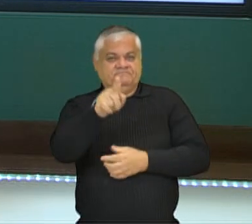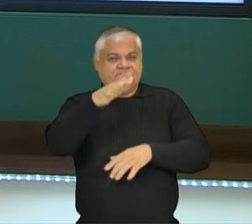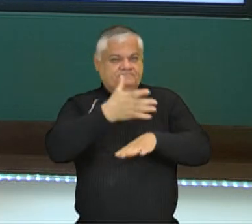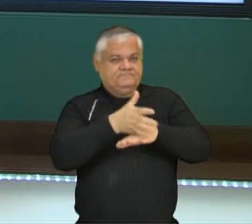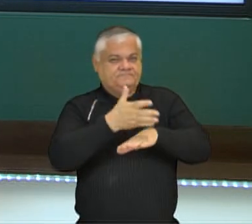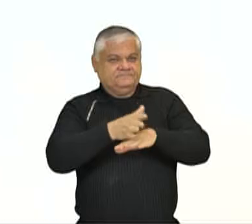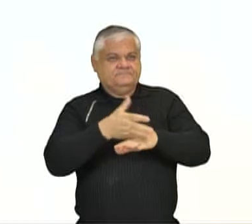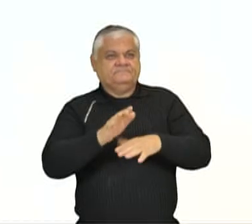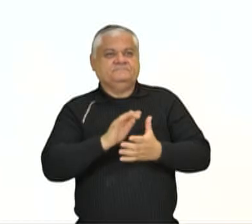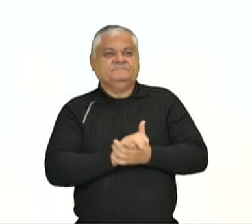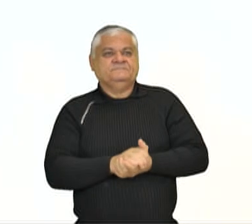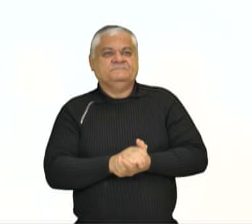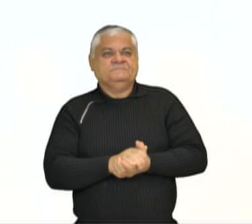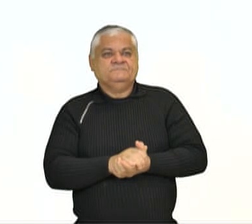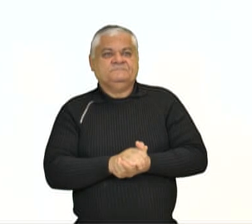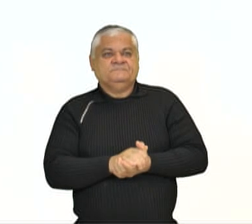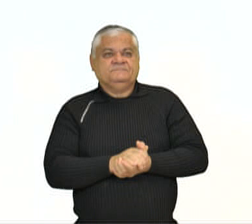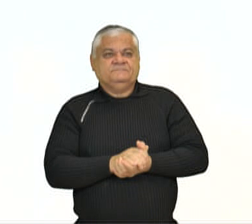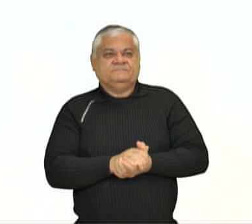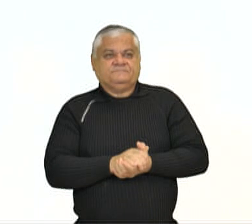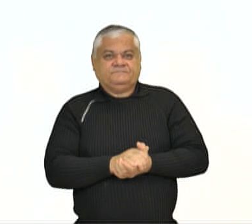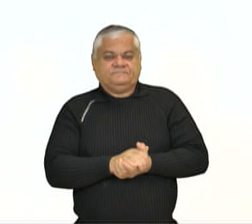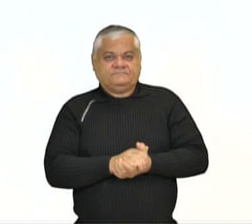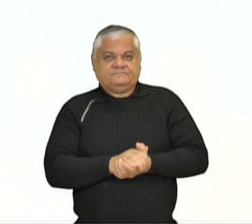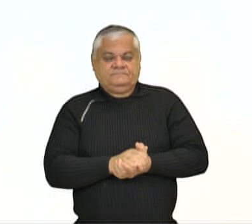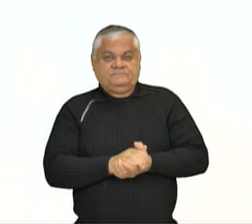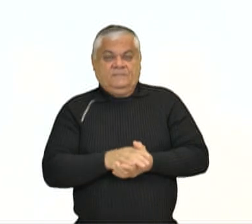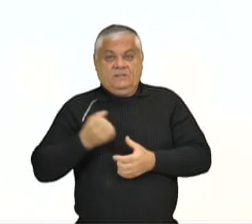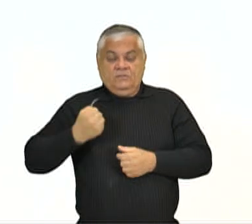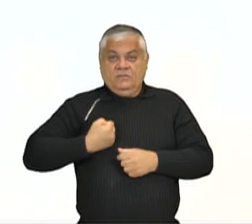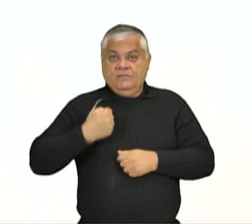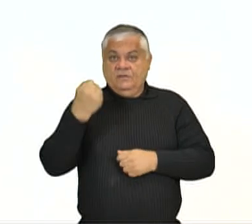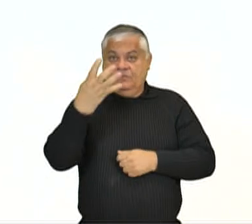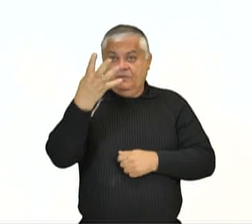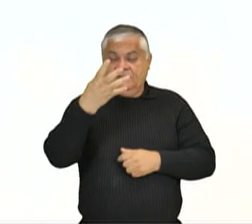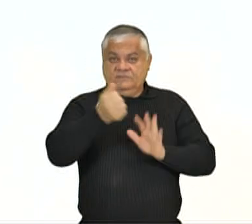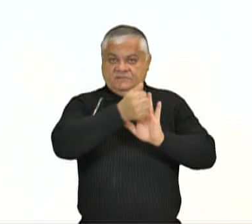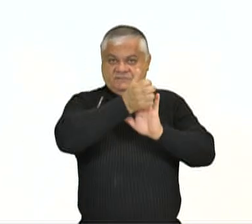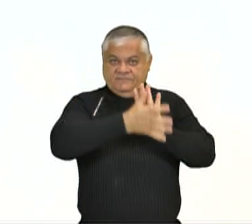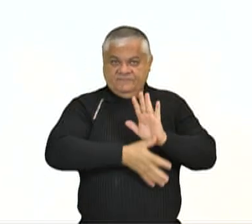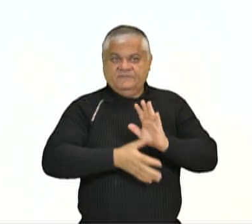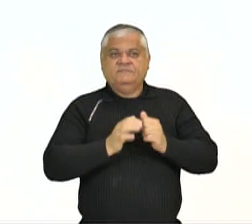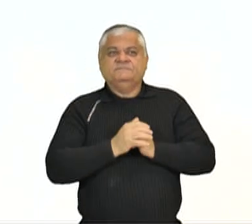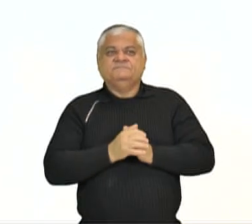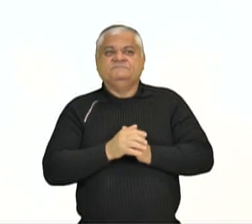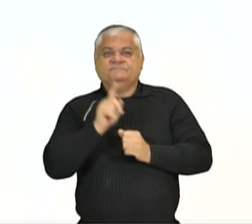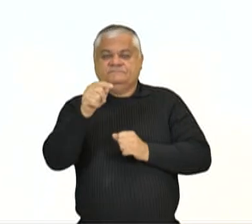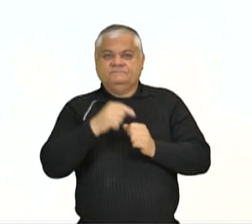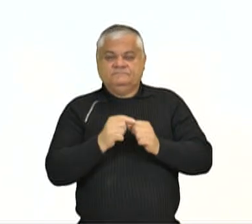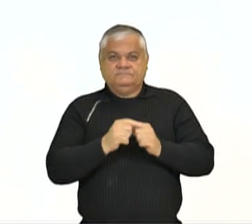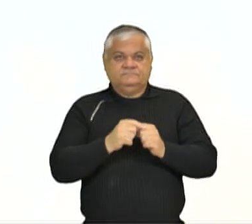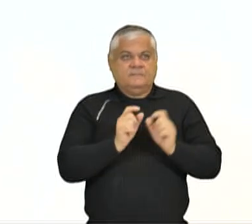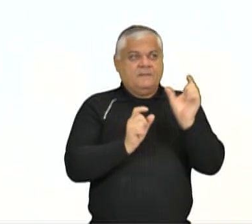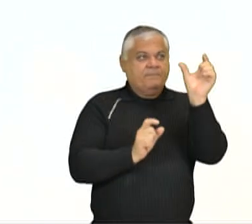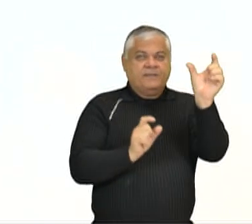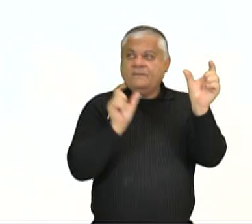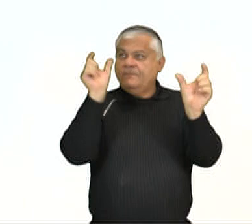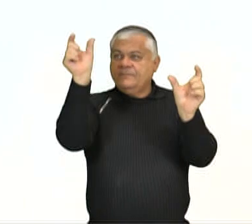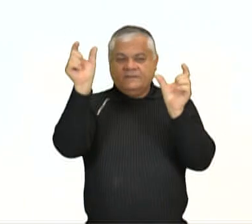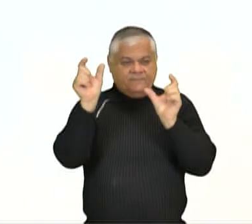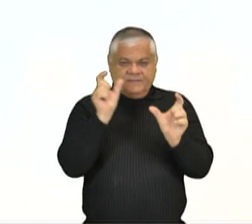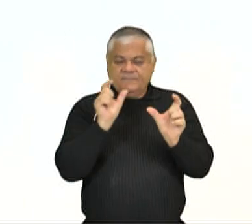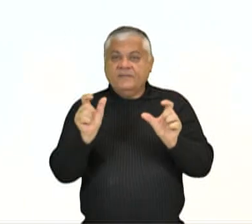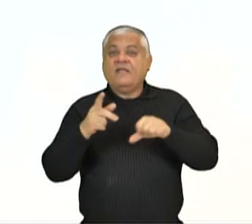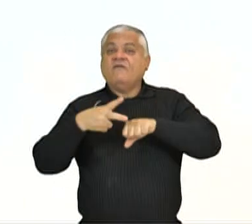praticar? Então, olha só. Put the verb into the correct first conditional form. Eu quero que vocês coloquem os verbos que estão